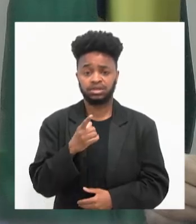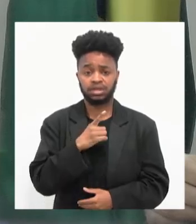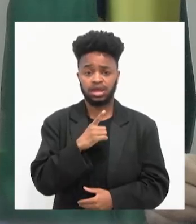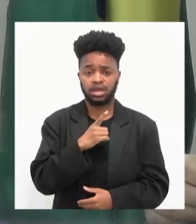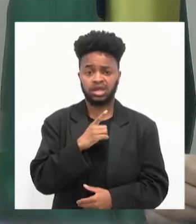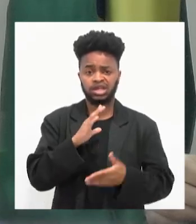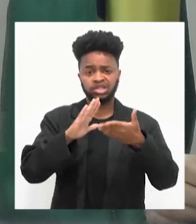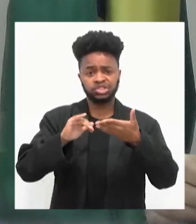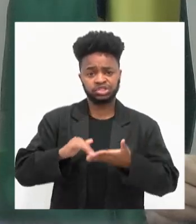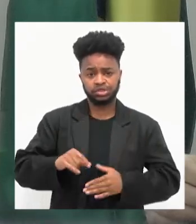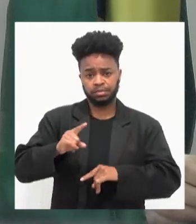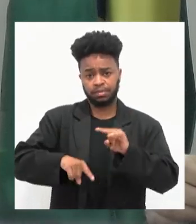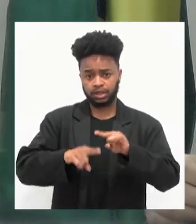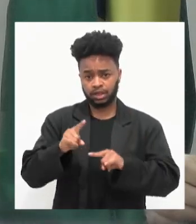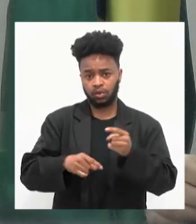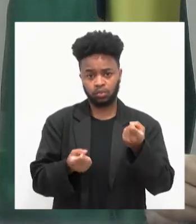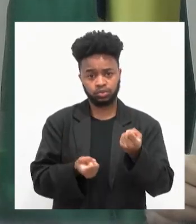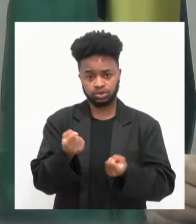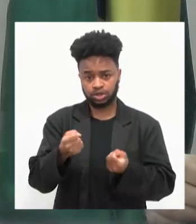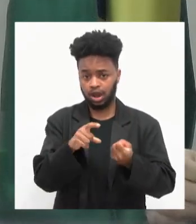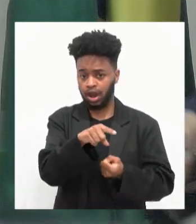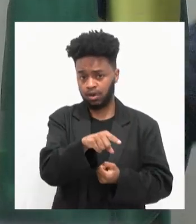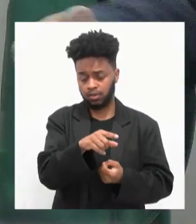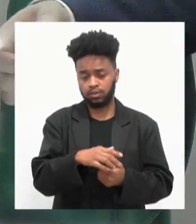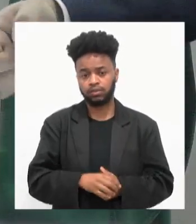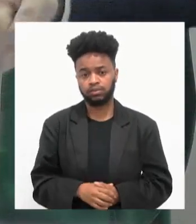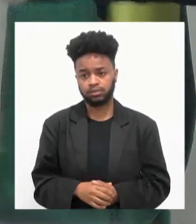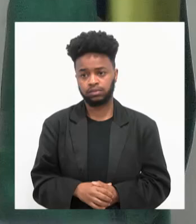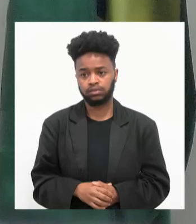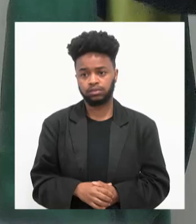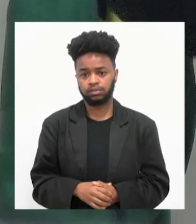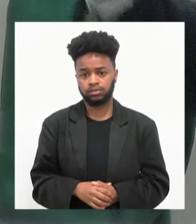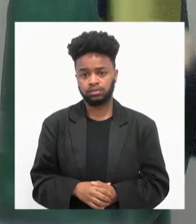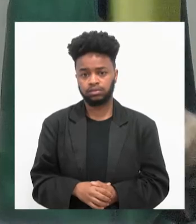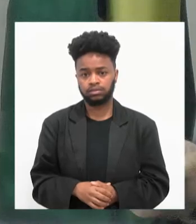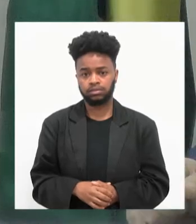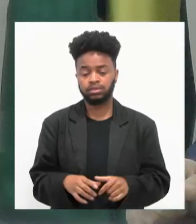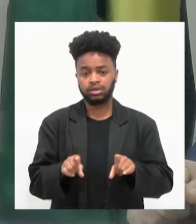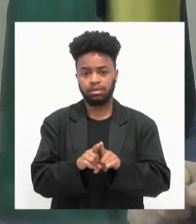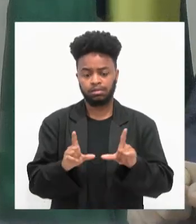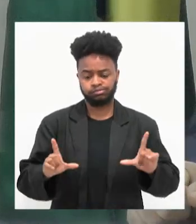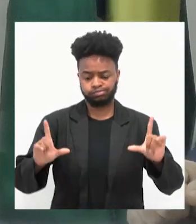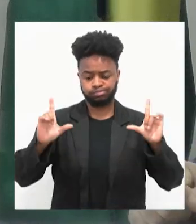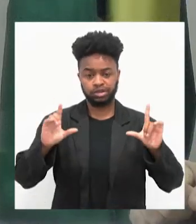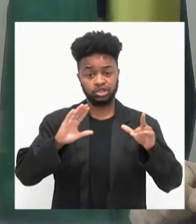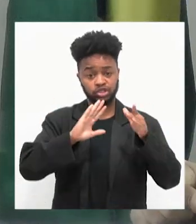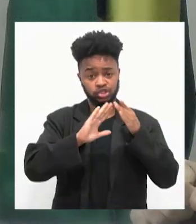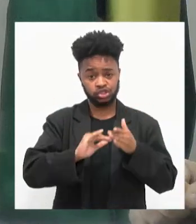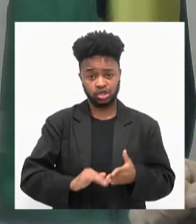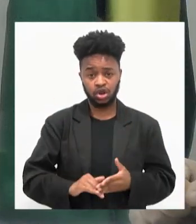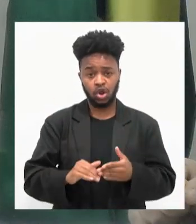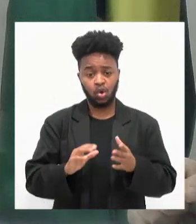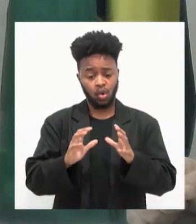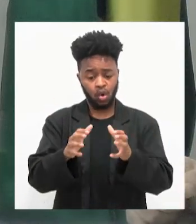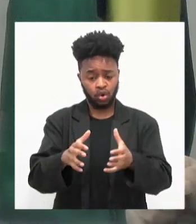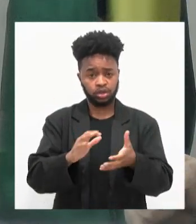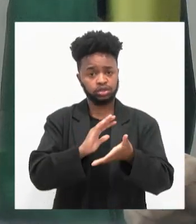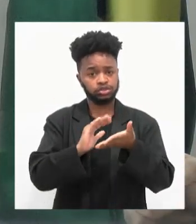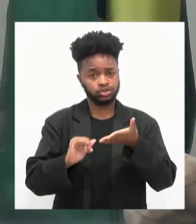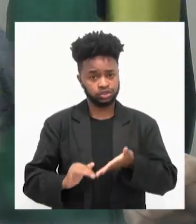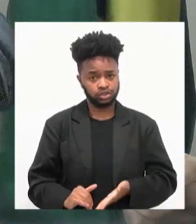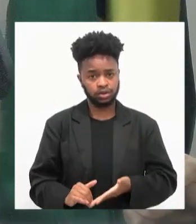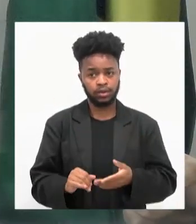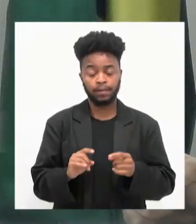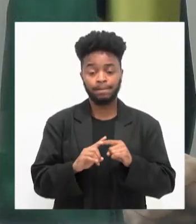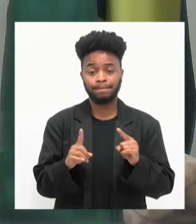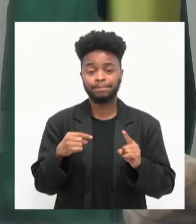Virou desmanche. de veículo aquilo ali. Virou desmanche Painel de veículo. Land Rover arrancado. Painel de Land Rover, roda arrancada. Roda arrancada. Nós